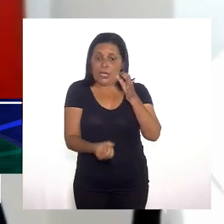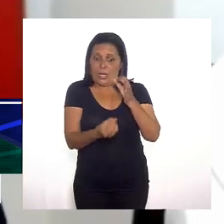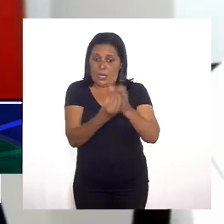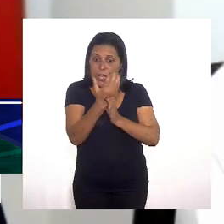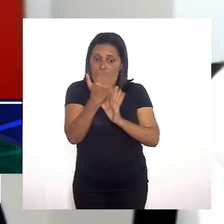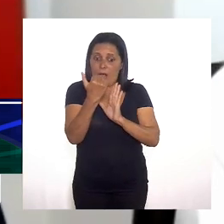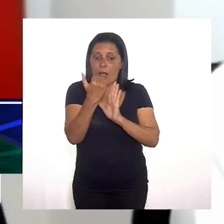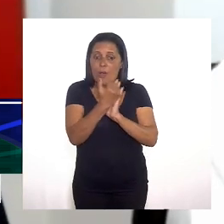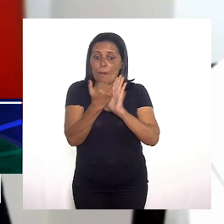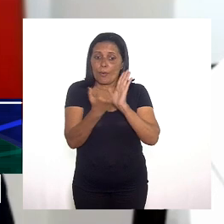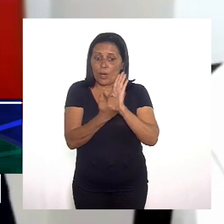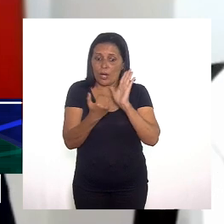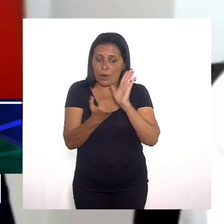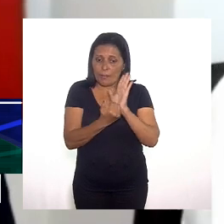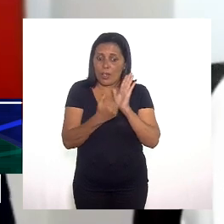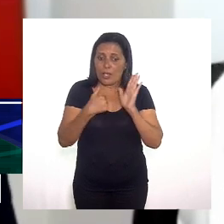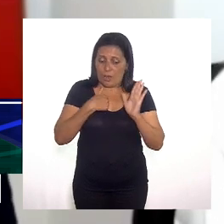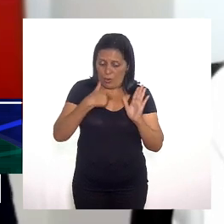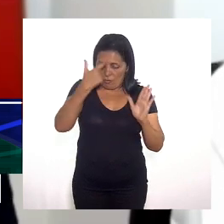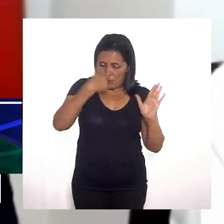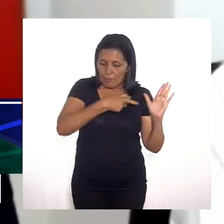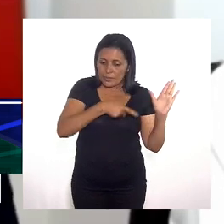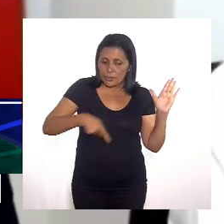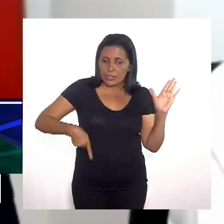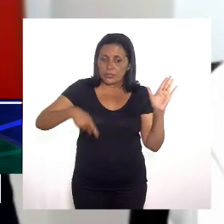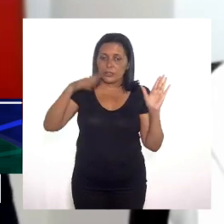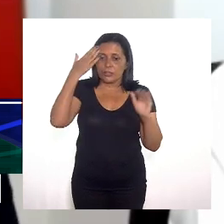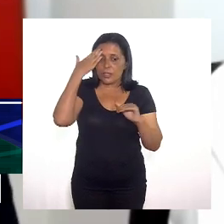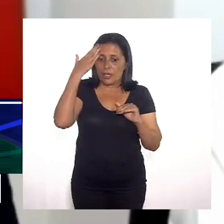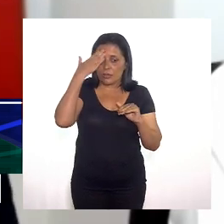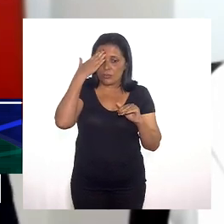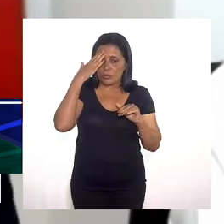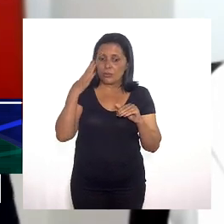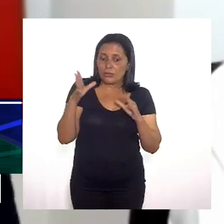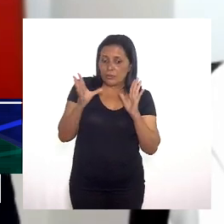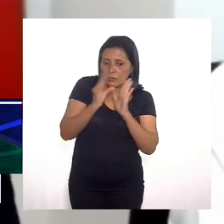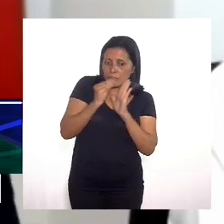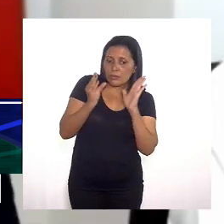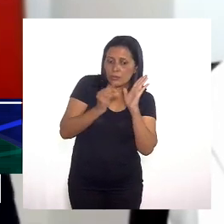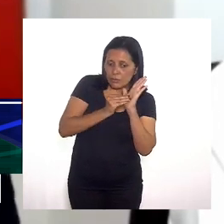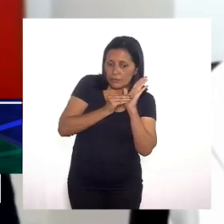entendo, que tinha que ser por emenda aqui para você